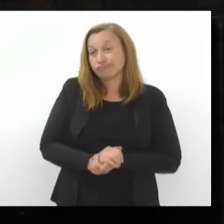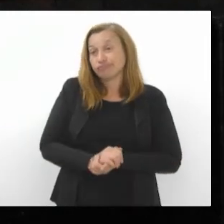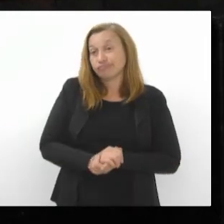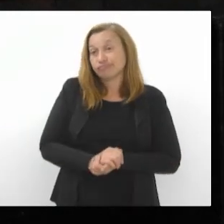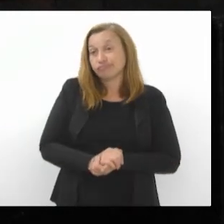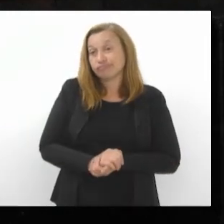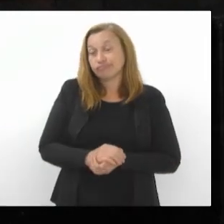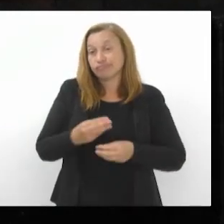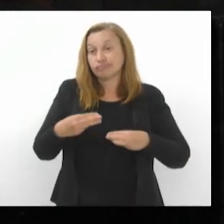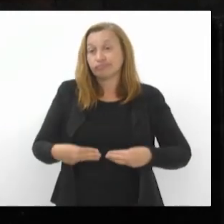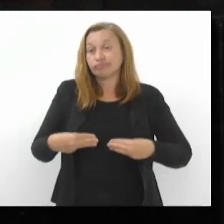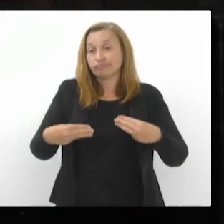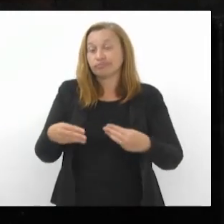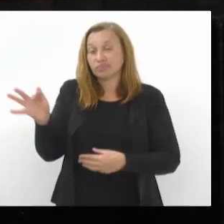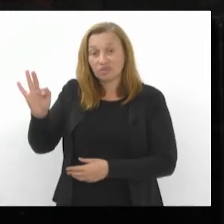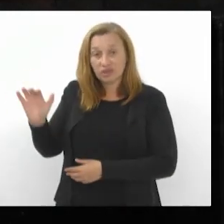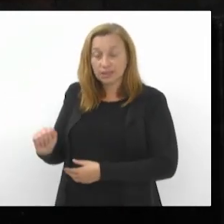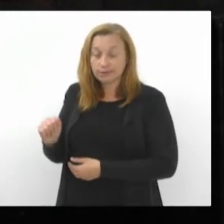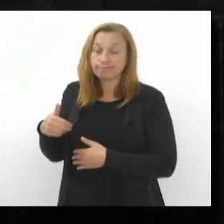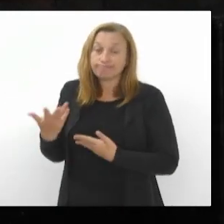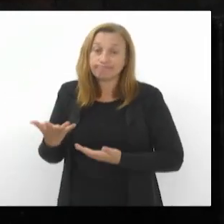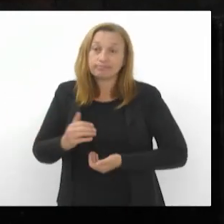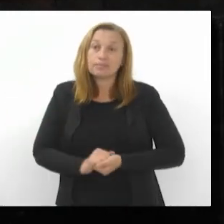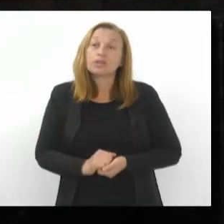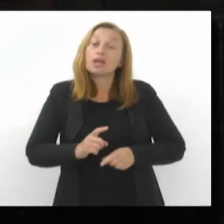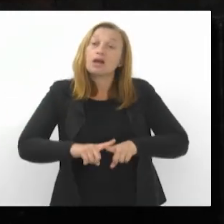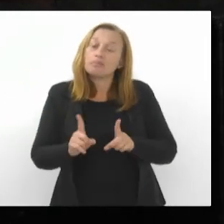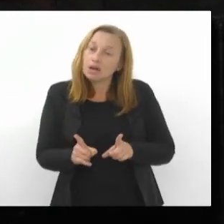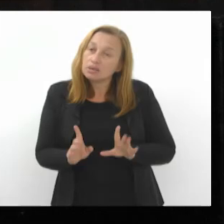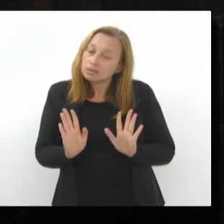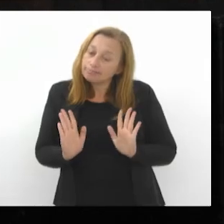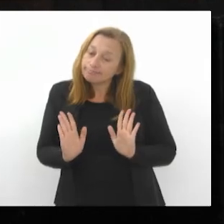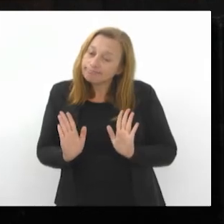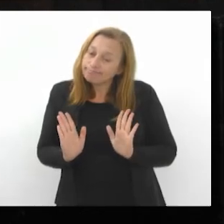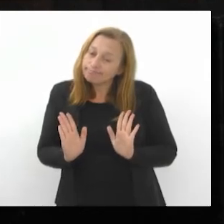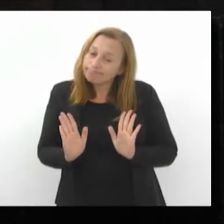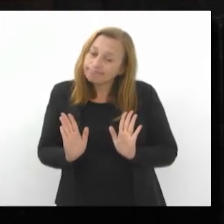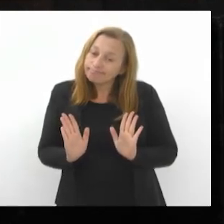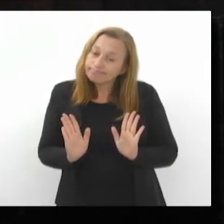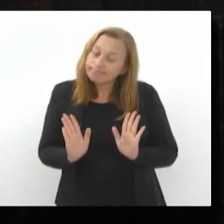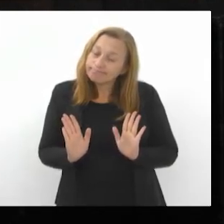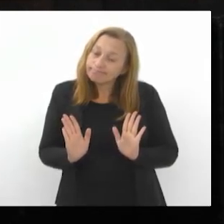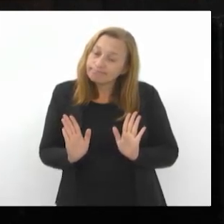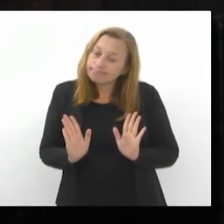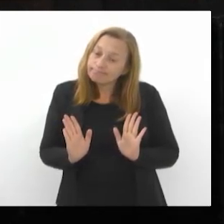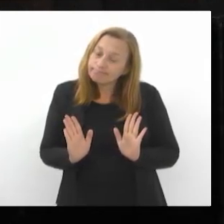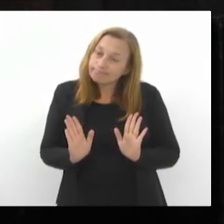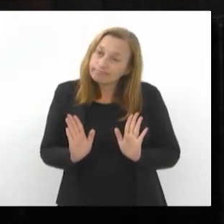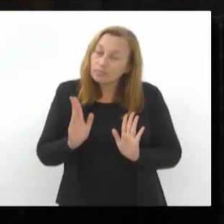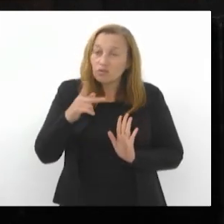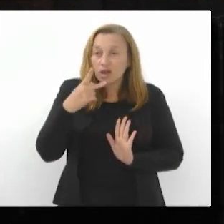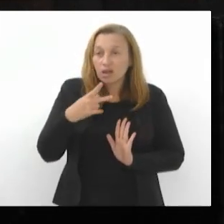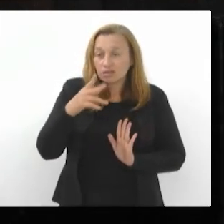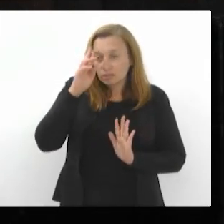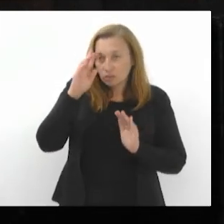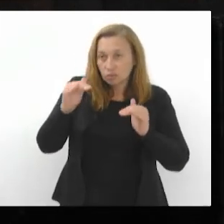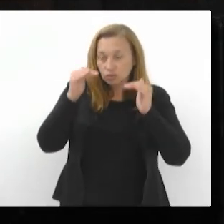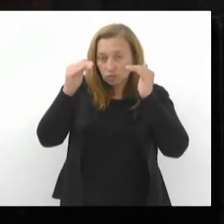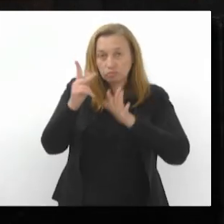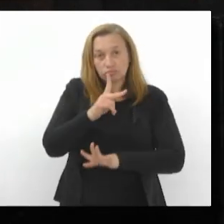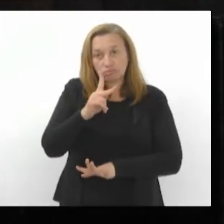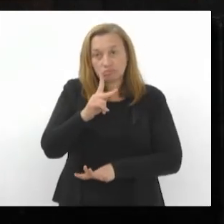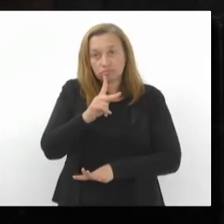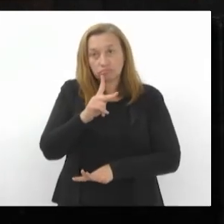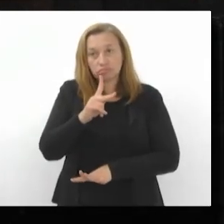o Ministério da Fazenda, né? Mas, de qualquer jeito, estou me referindo a Vossa Excelência, esse tema.